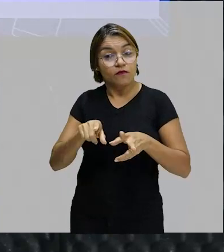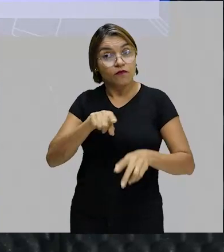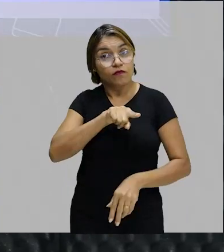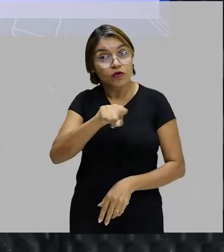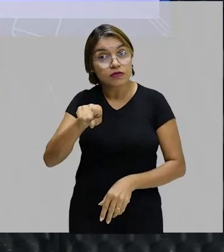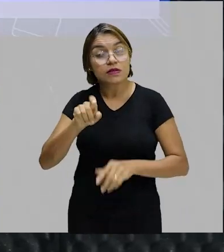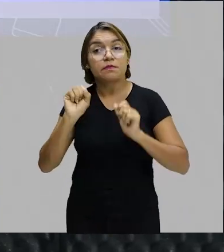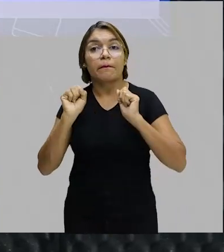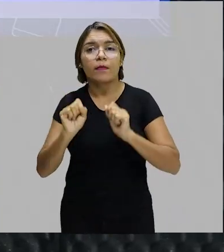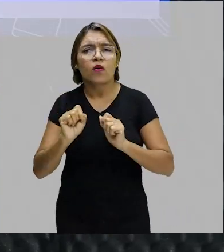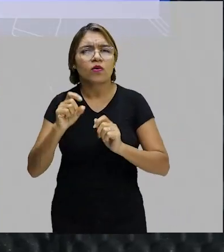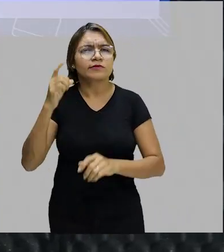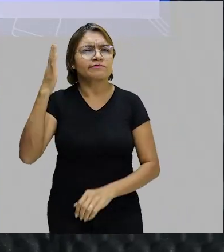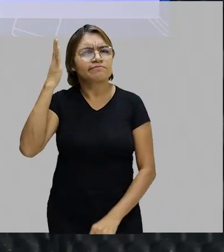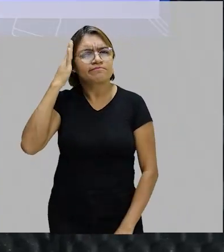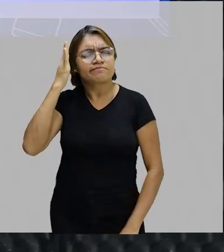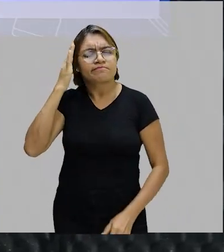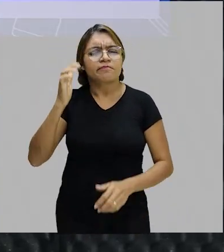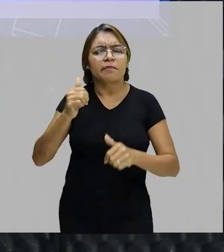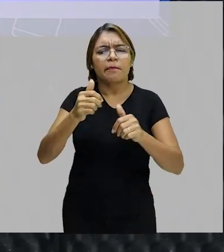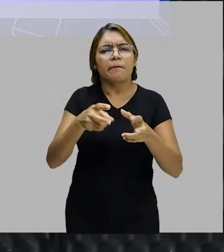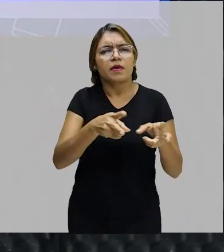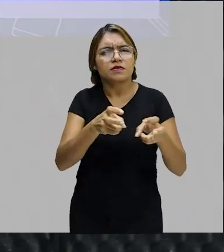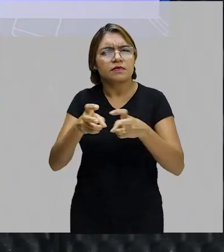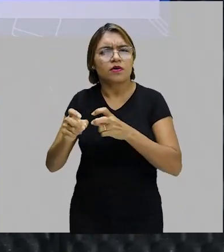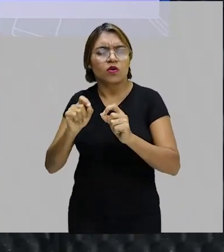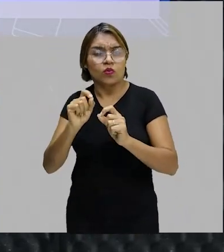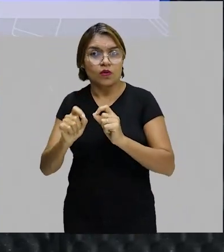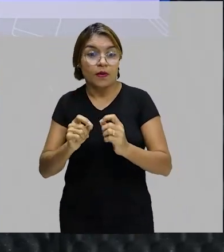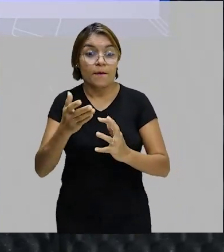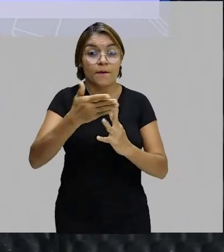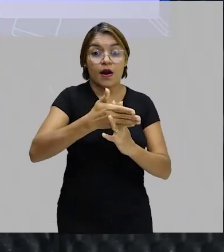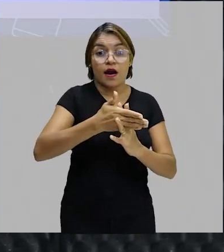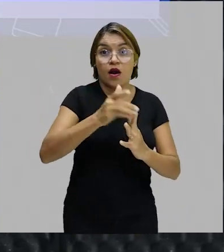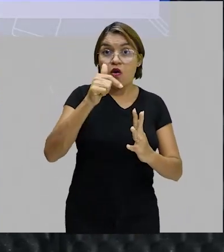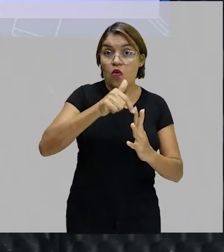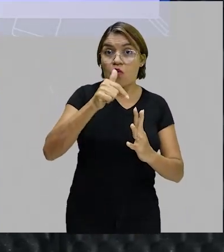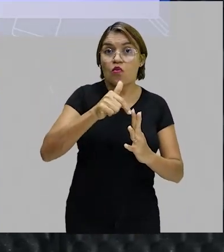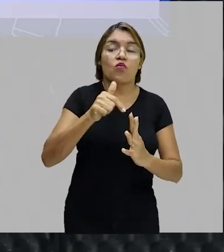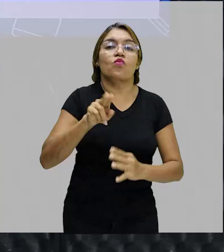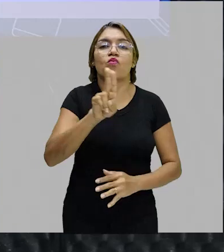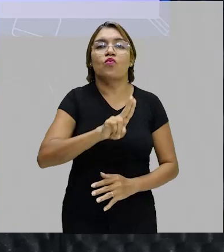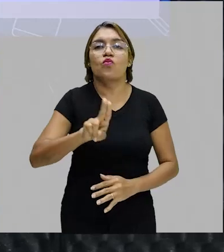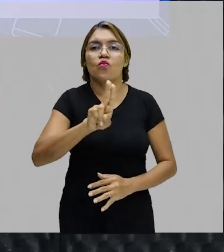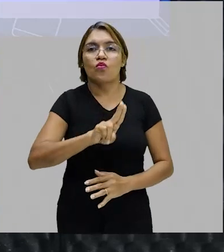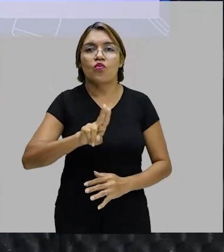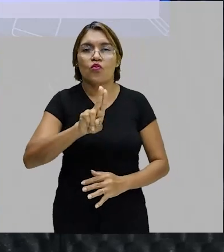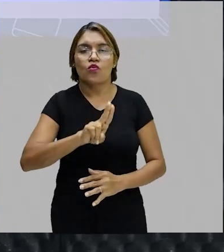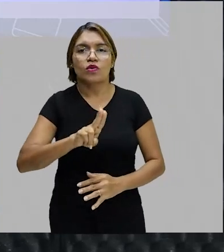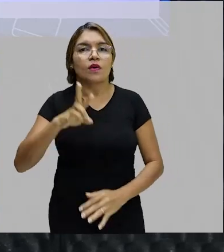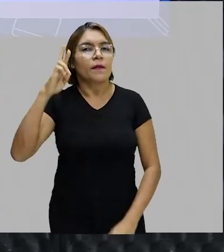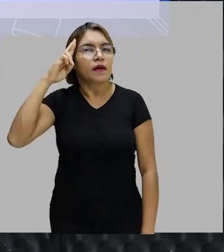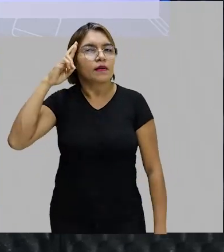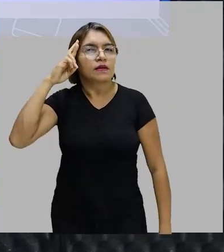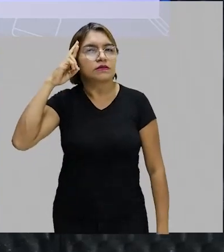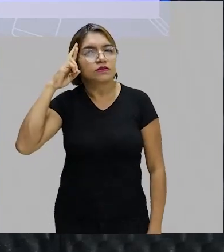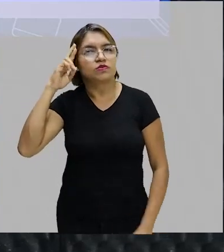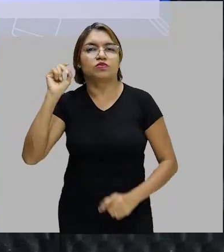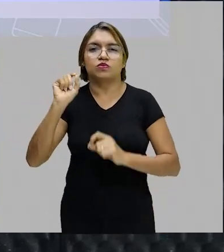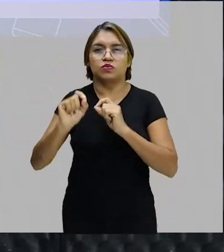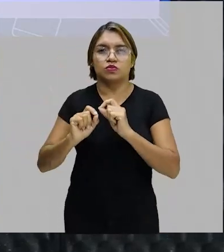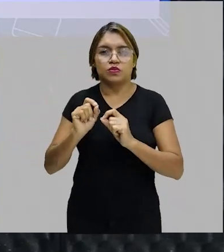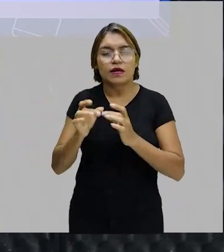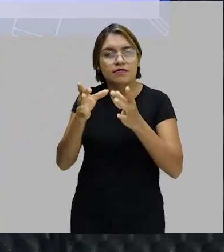né? Tem todo esse contraste em relação ao barroco. Aqui ele vai usar uma linguagem que é uma linguagem mais racional, uma linguagem